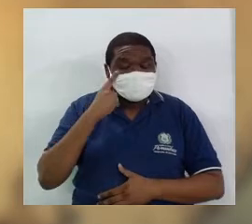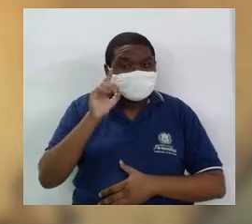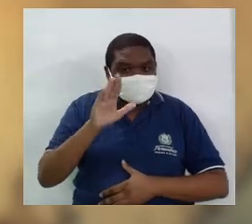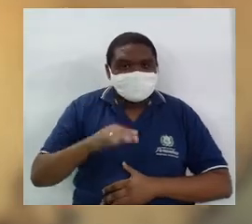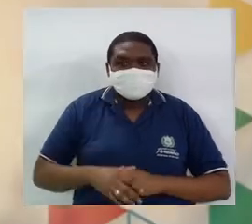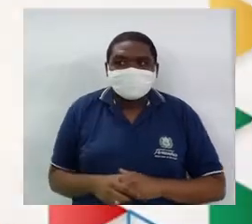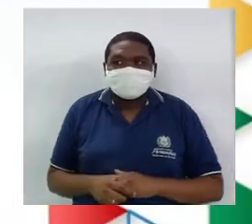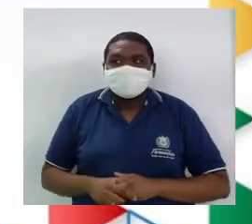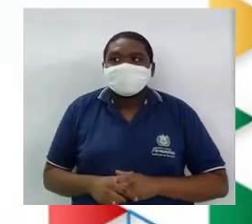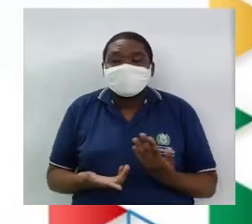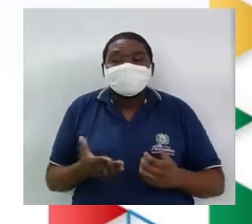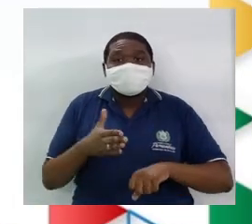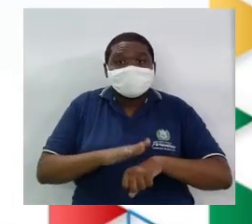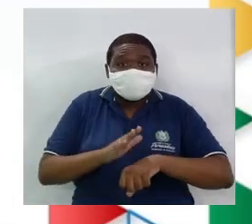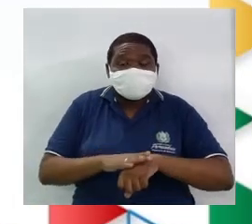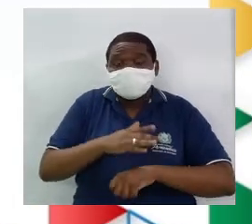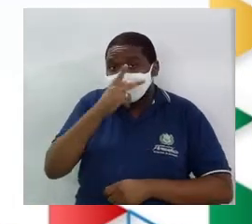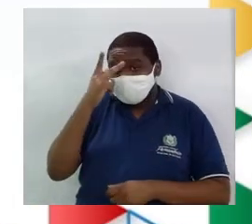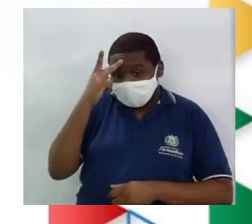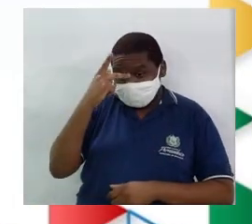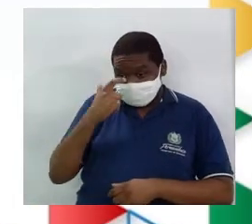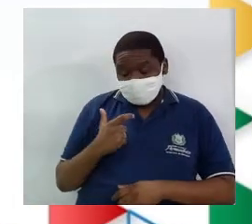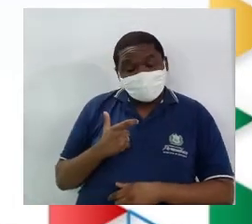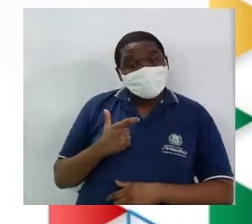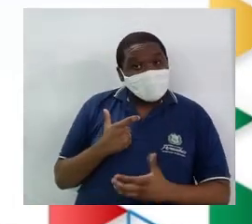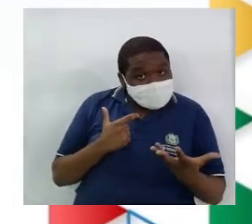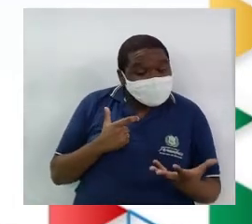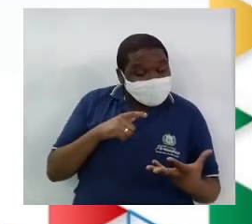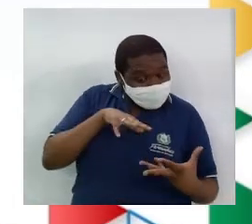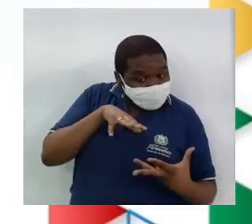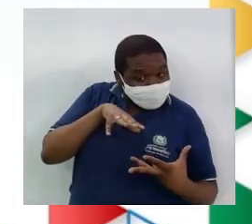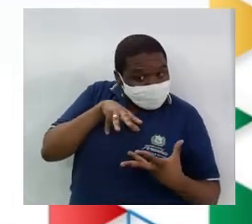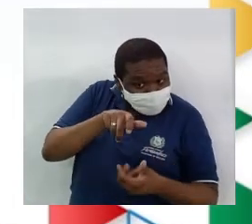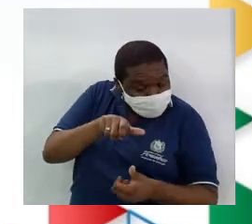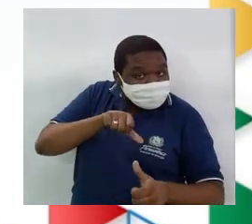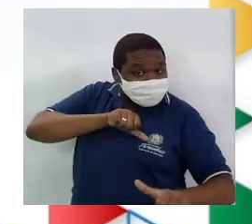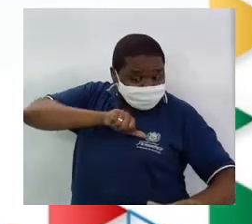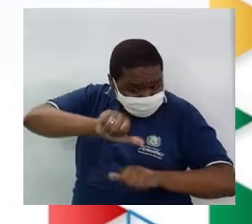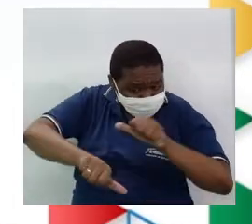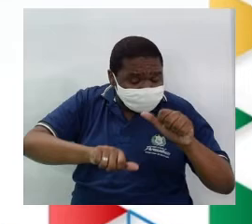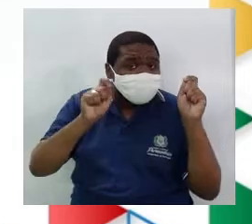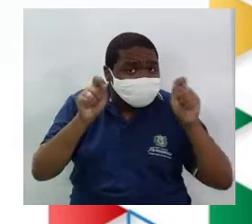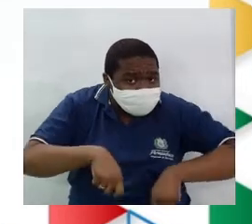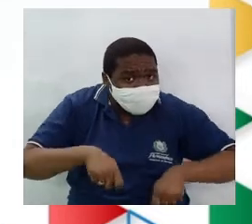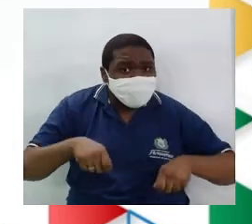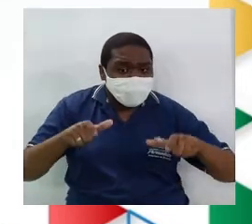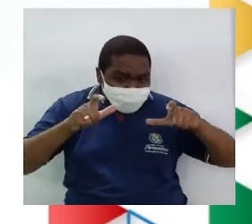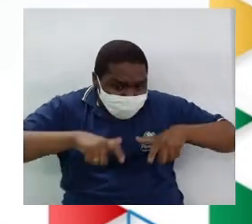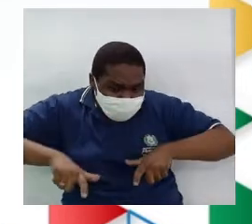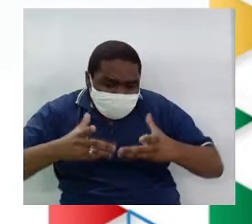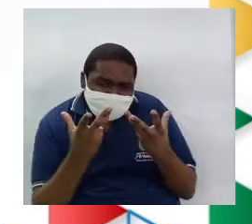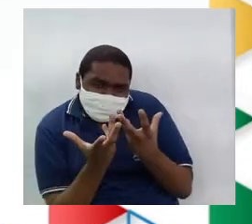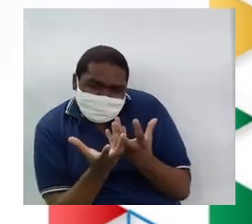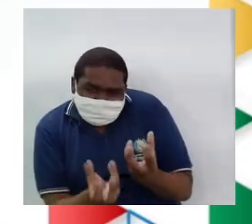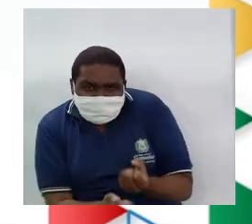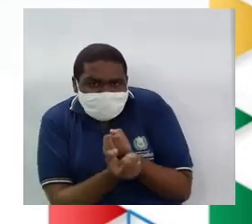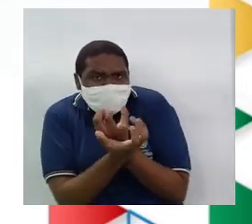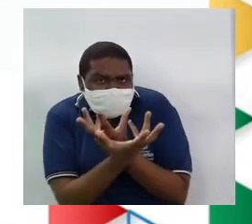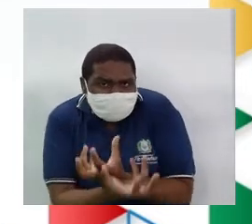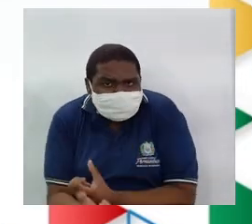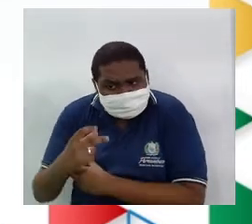lá. Quando o homem quer, transforma o deserto em lavoura,